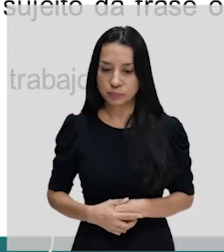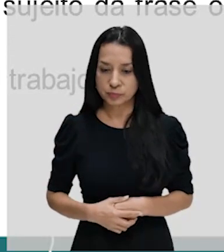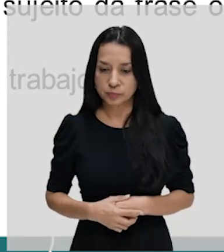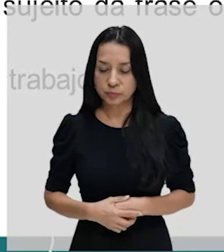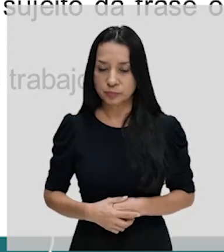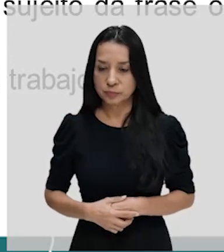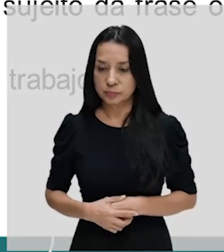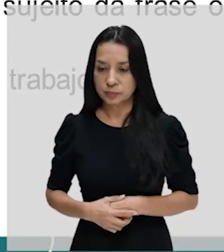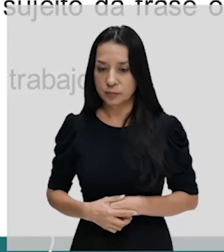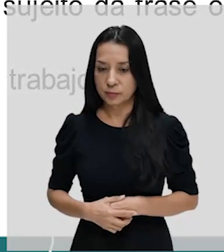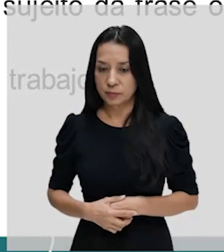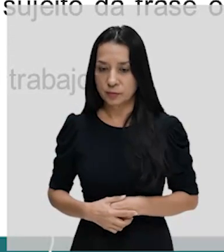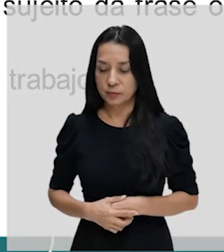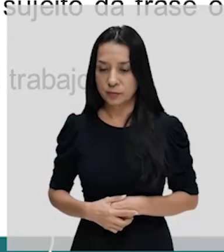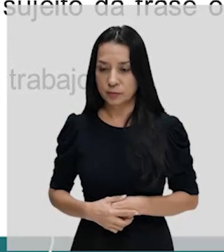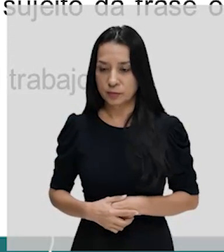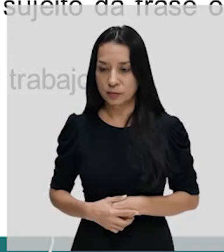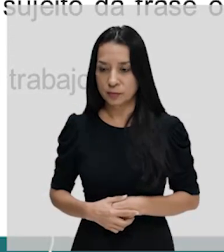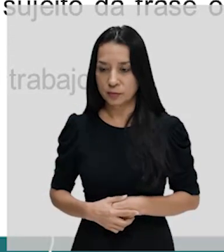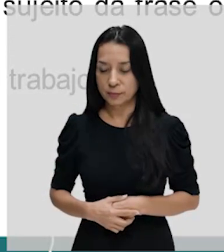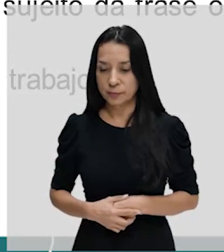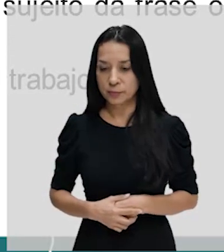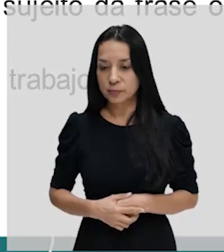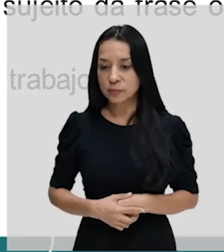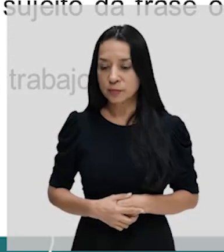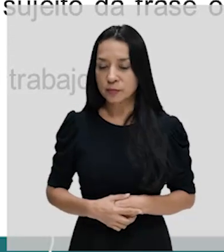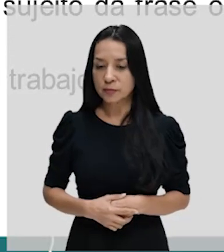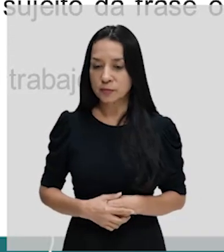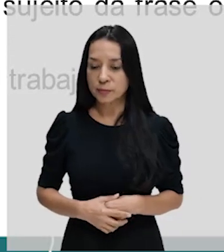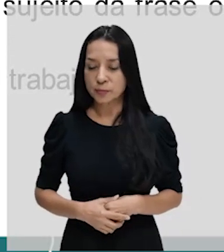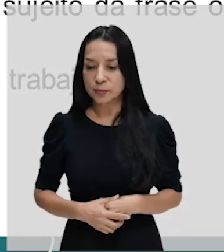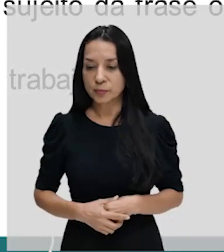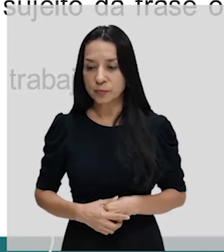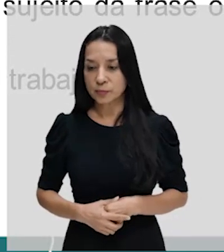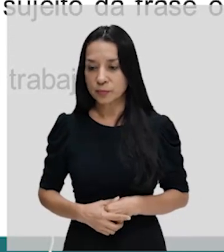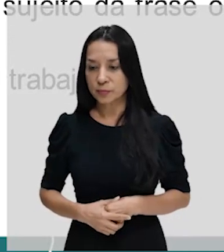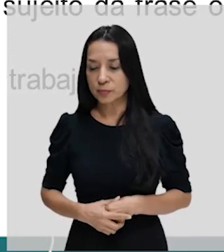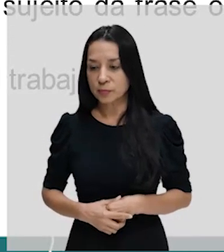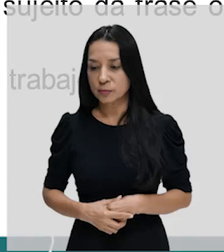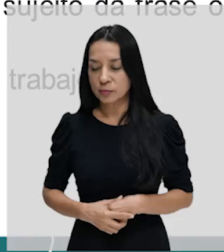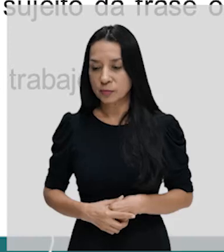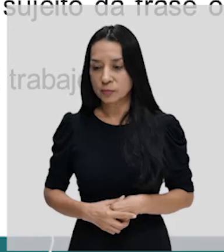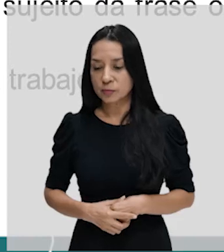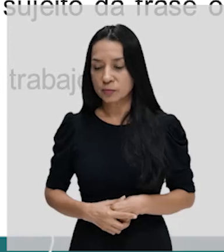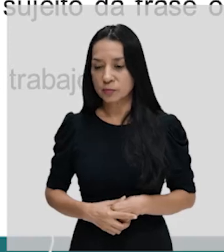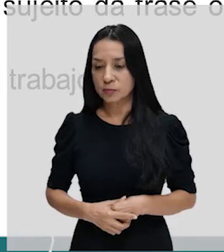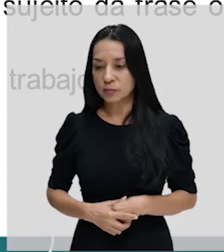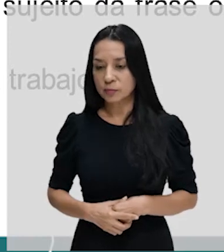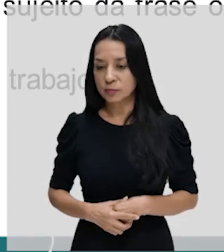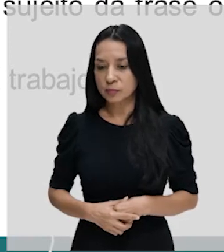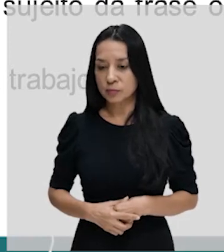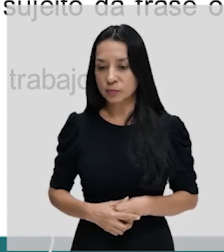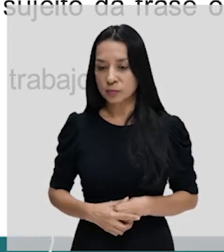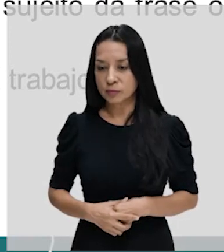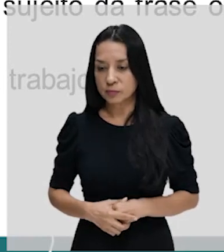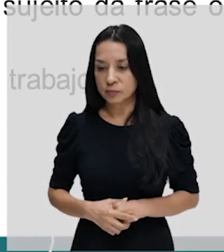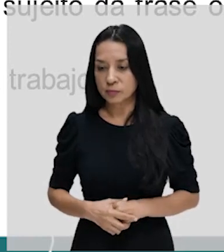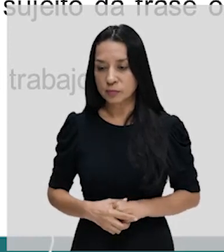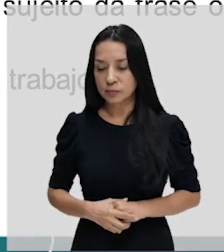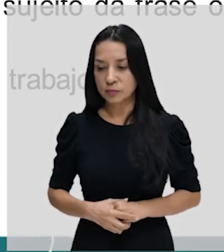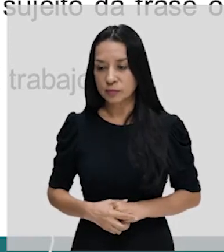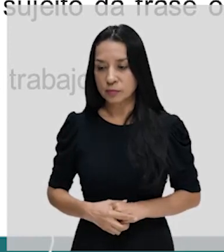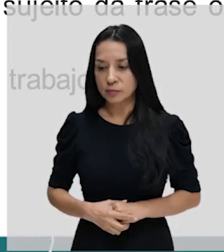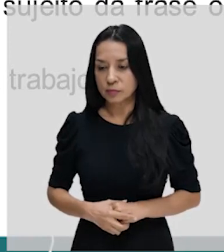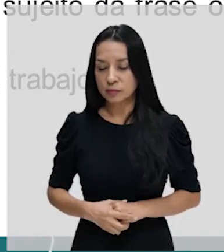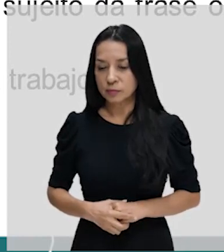vos, él, ella, usted, nosotros, vosotros, ellos, ellas y